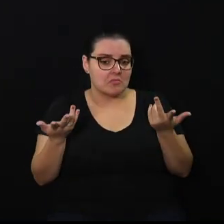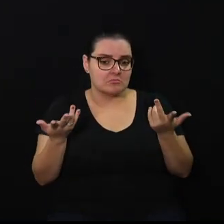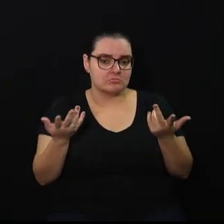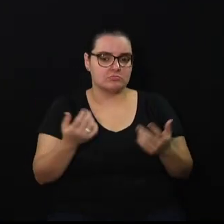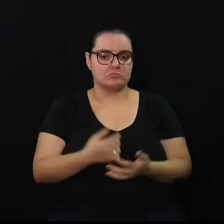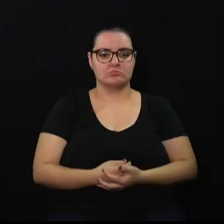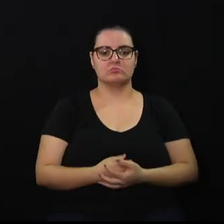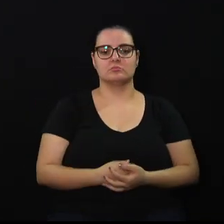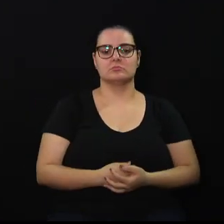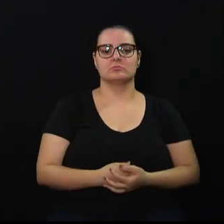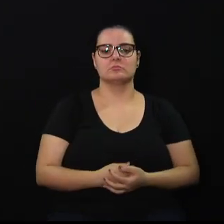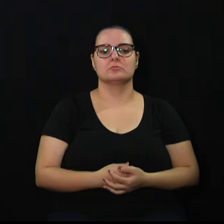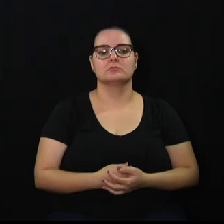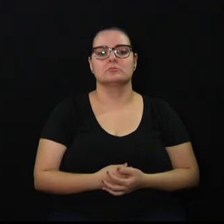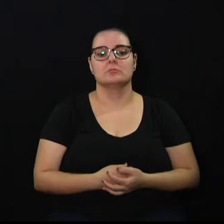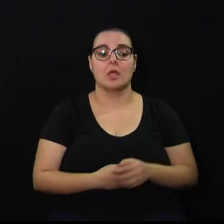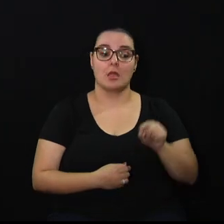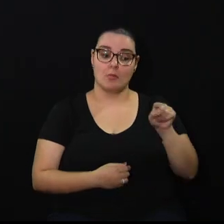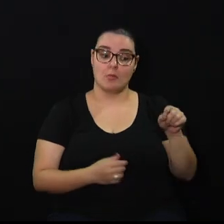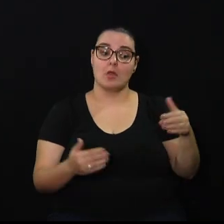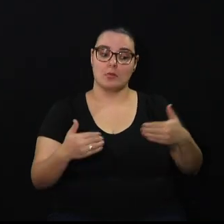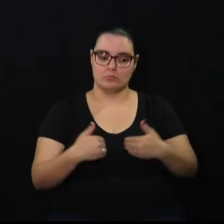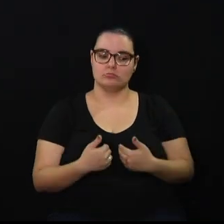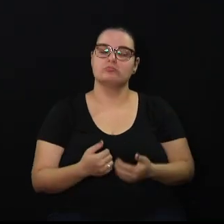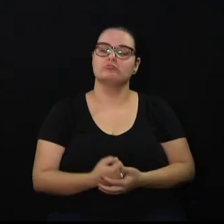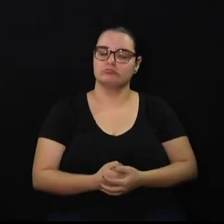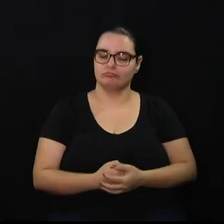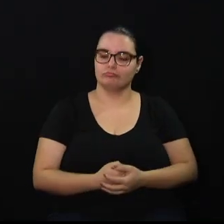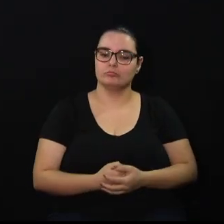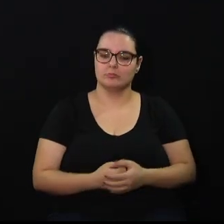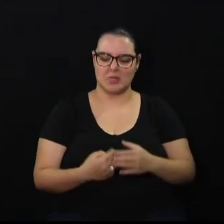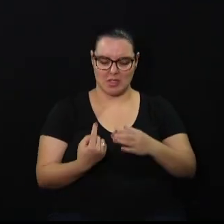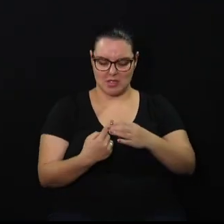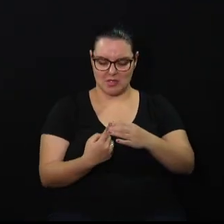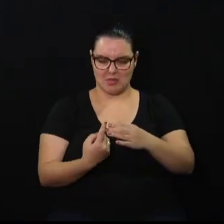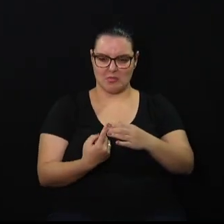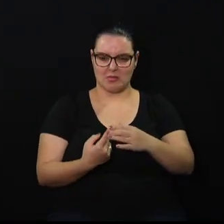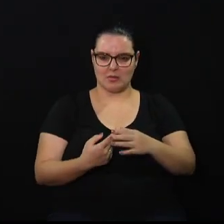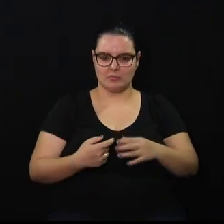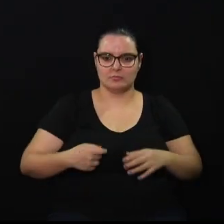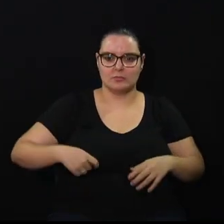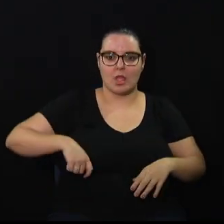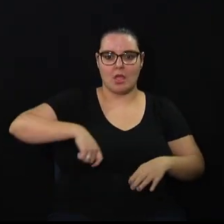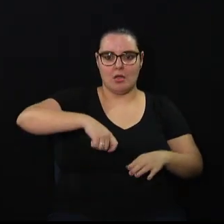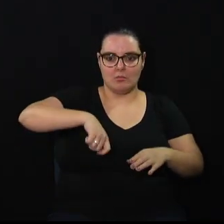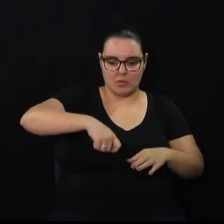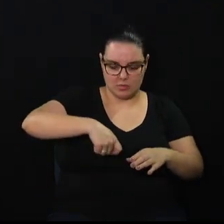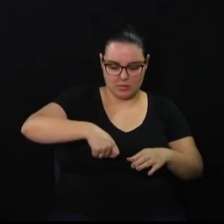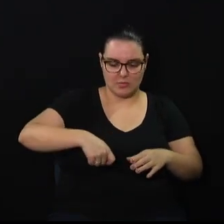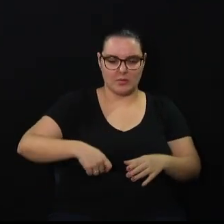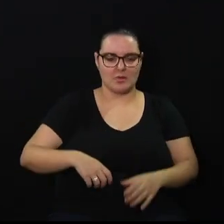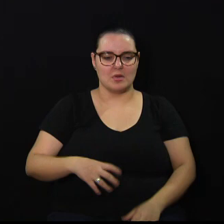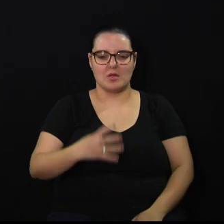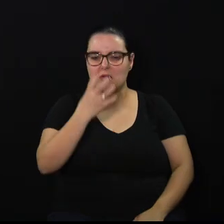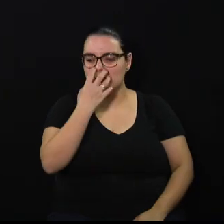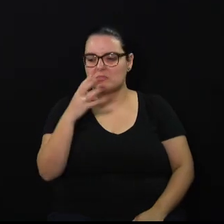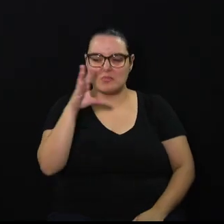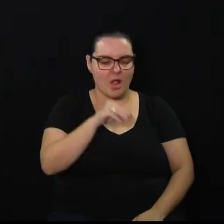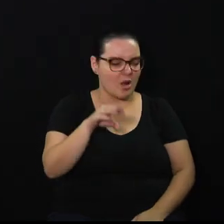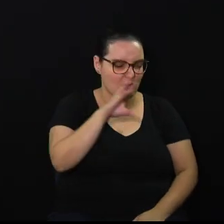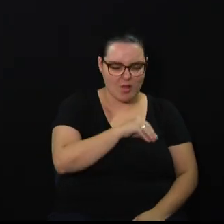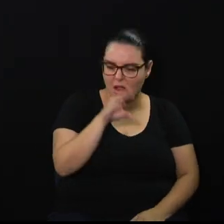conta liquidificador batedeira cachorro latindo